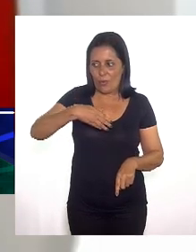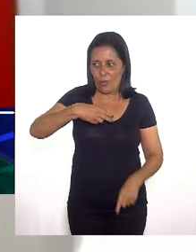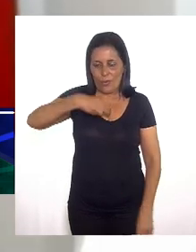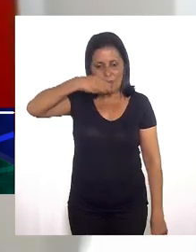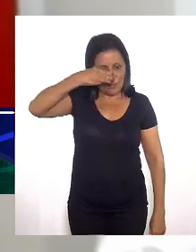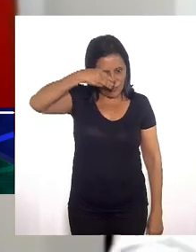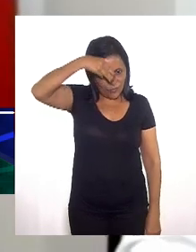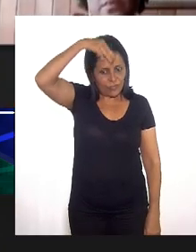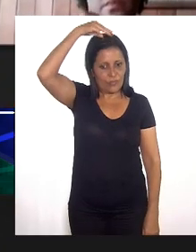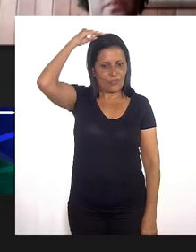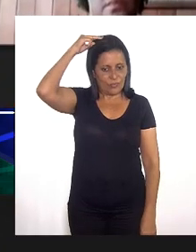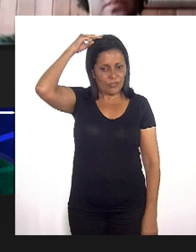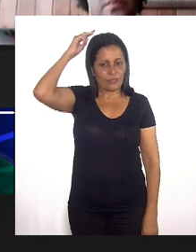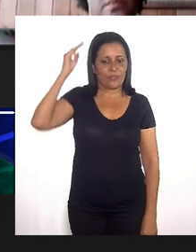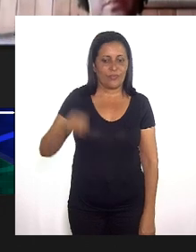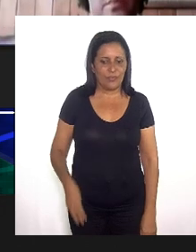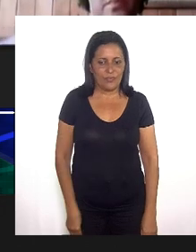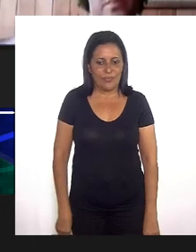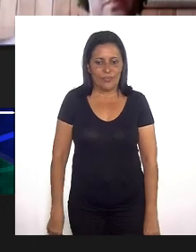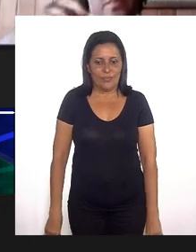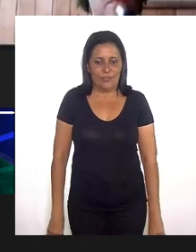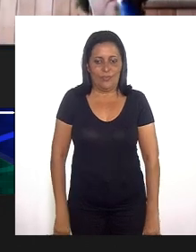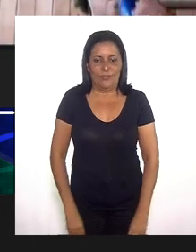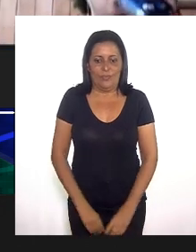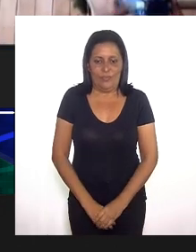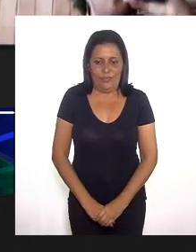Deputado Márcio Pacheco.